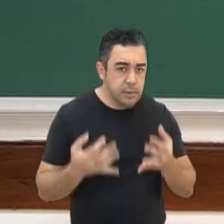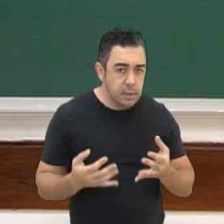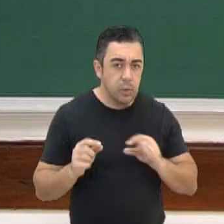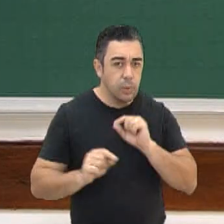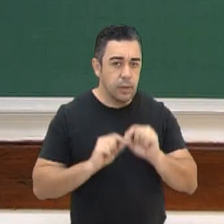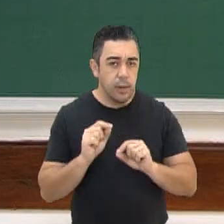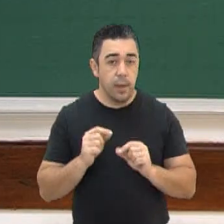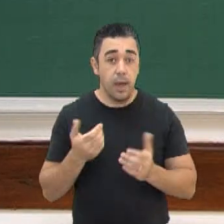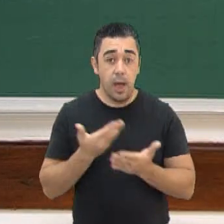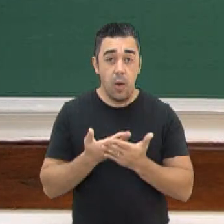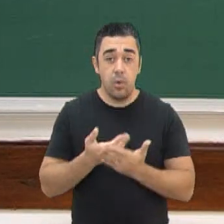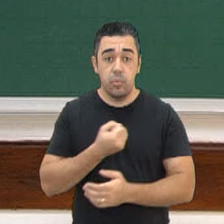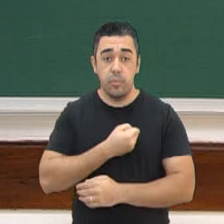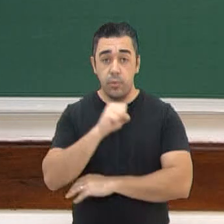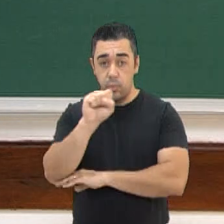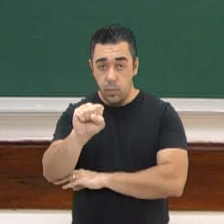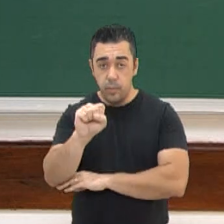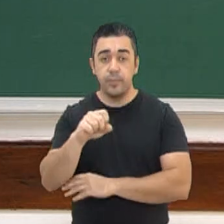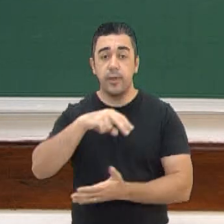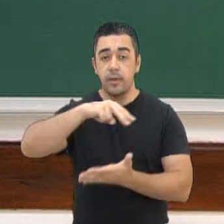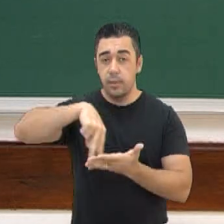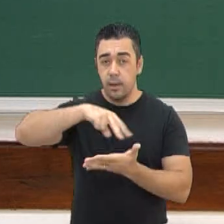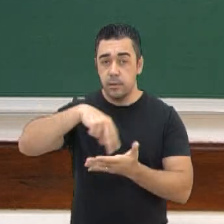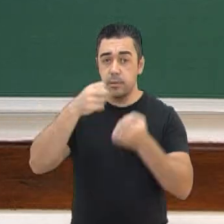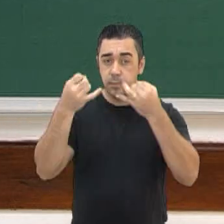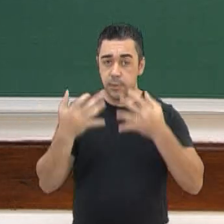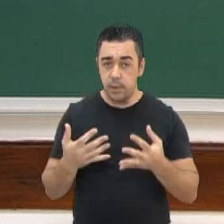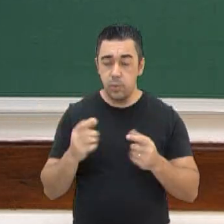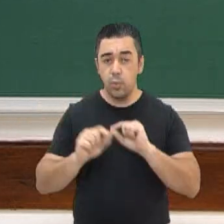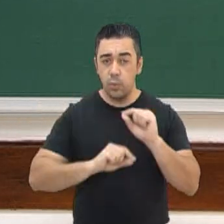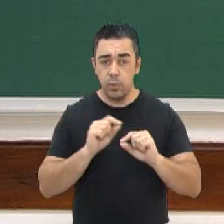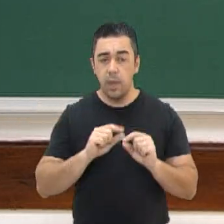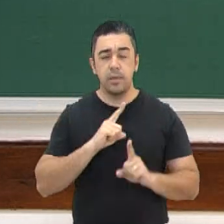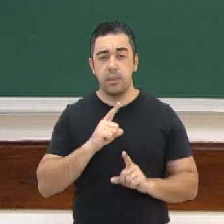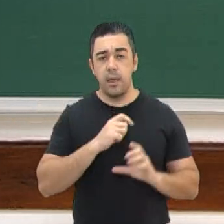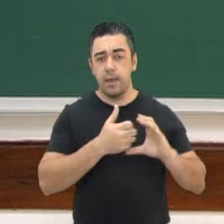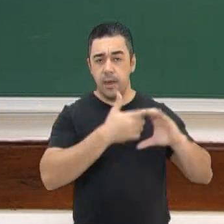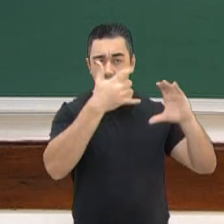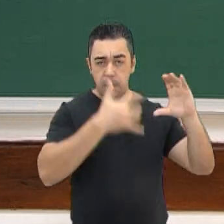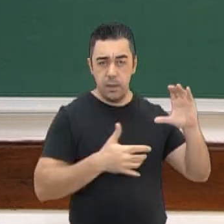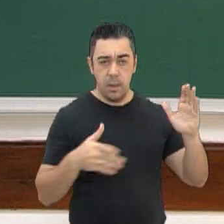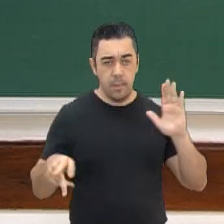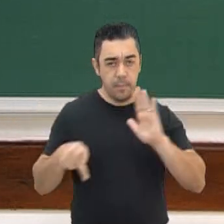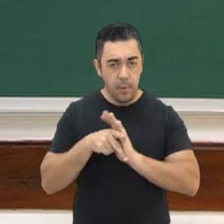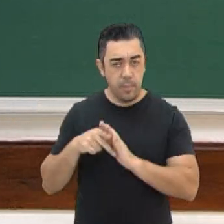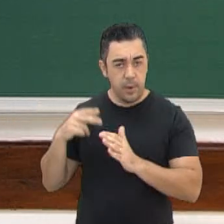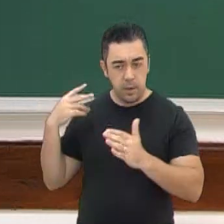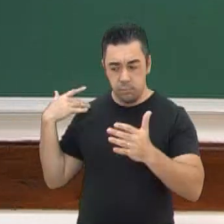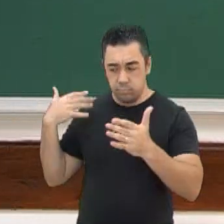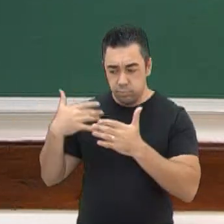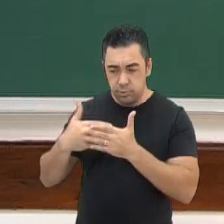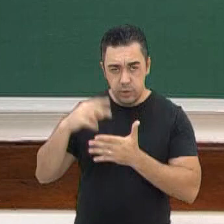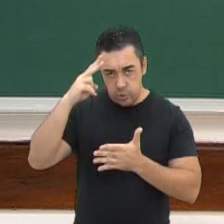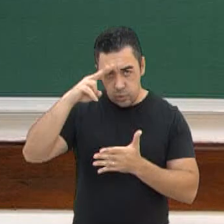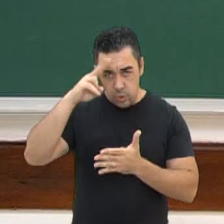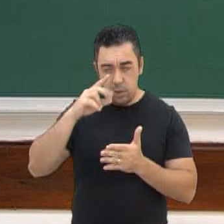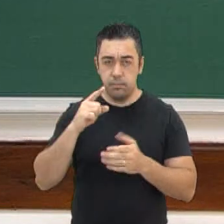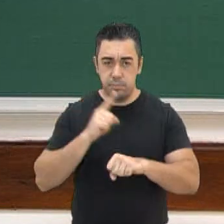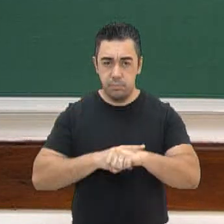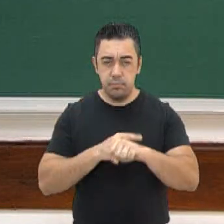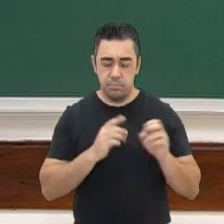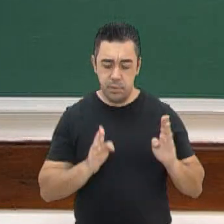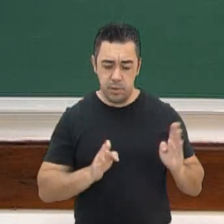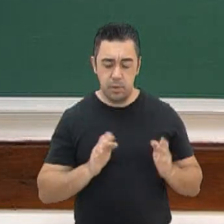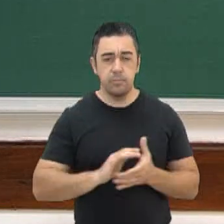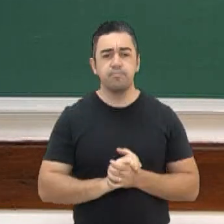aula 8 o conteúdo dança. Falamos sobre os aspectos históricos, alguns momentos, falamos